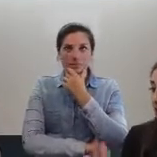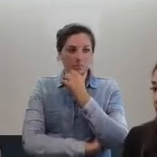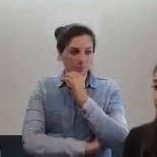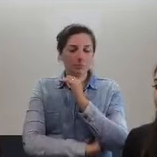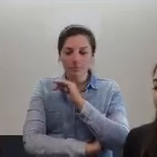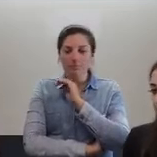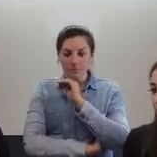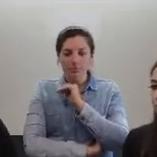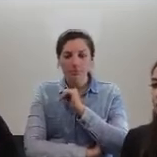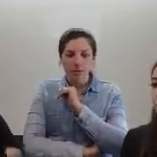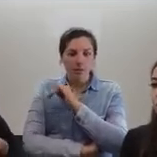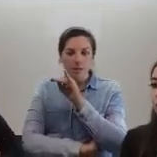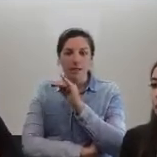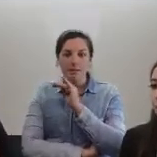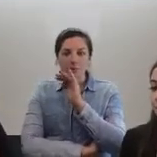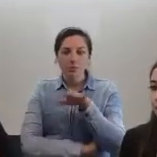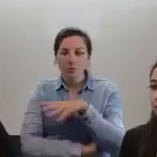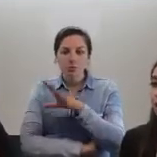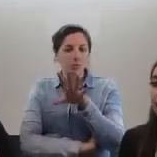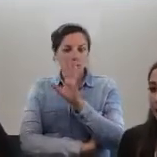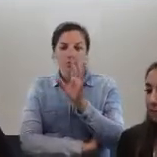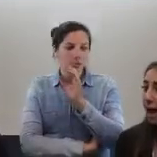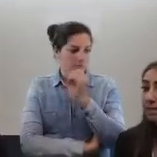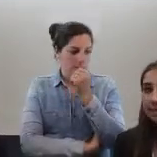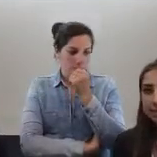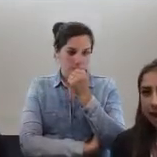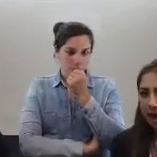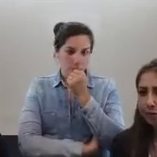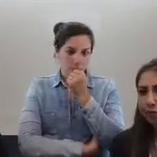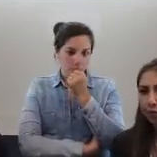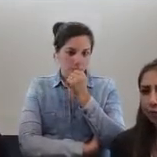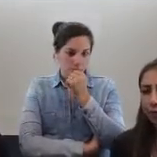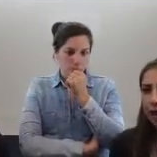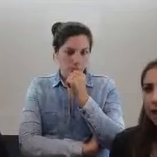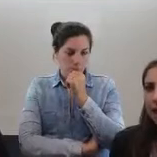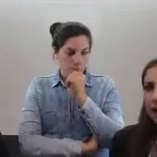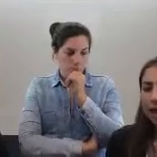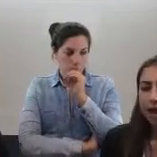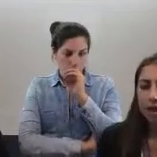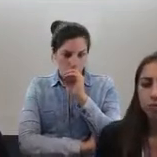Tá. Que depois a Jaque vai até se aprofundar um pouco. Ah, tá. Mas todos os as outros... bases de dados, o